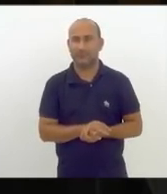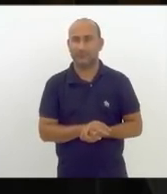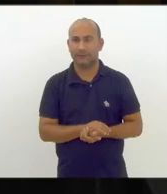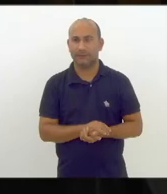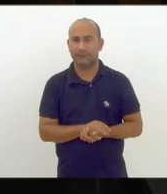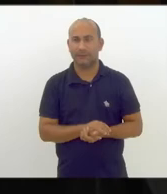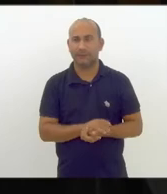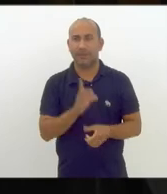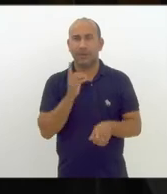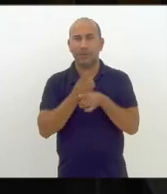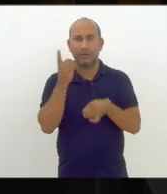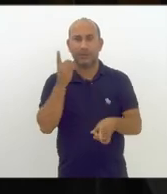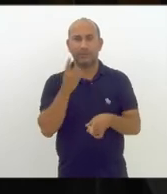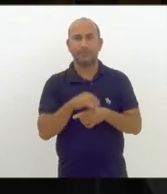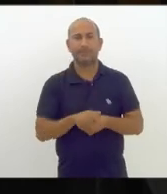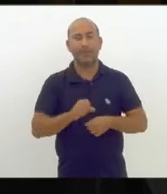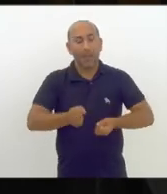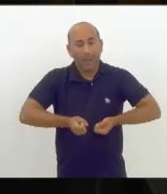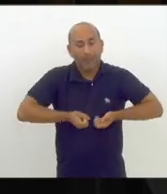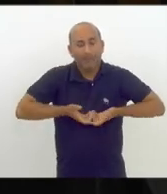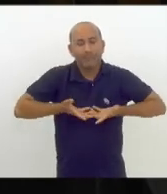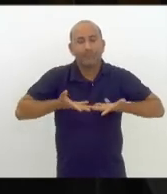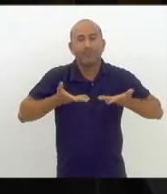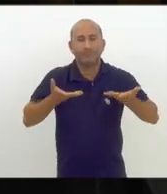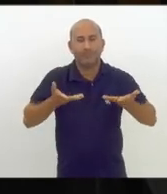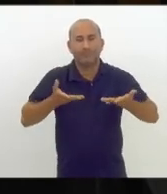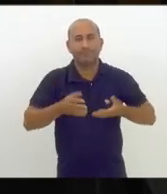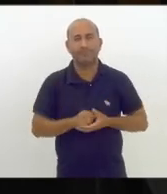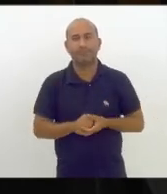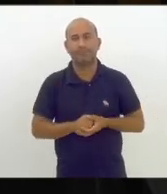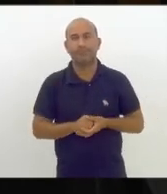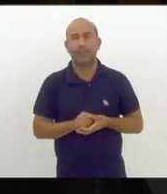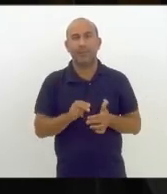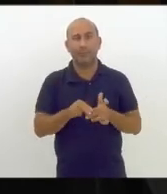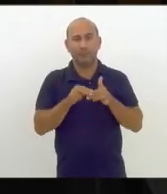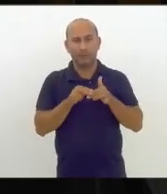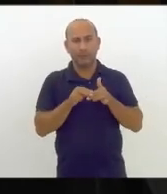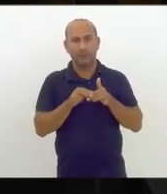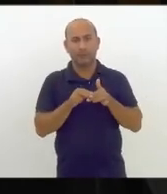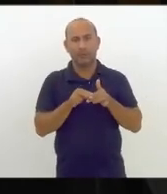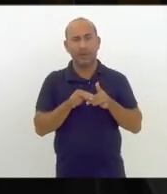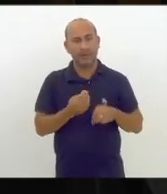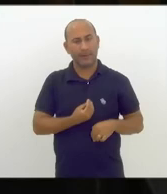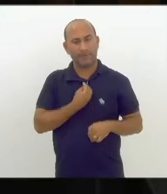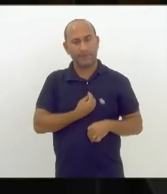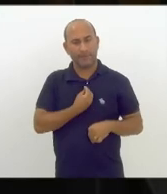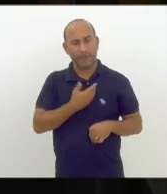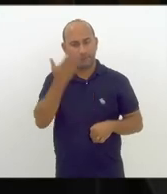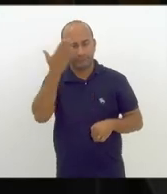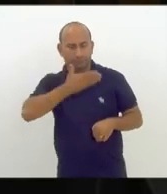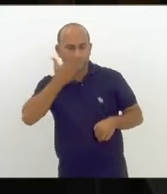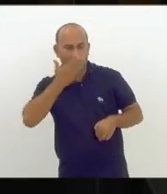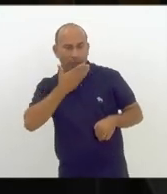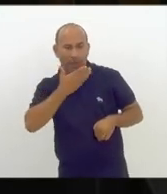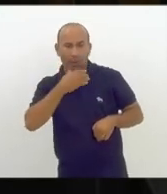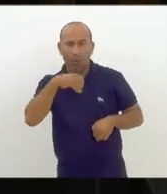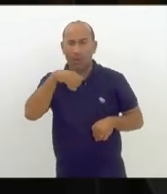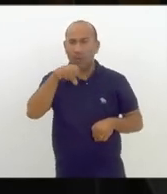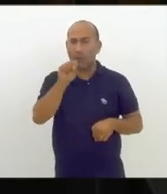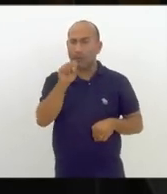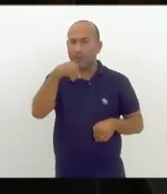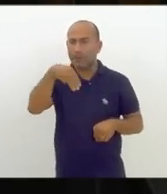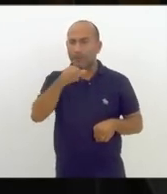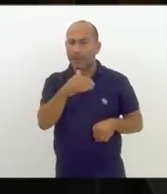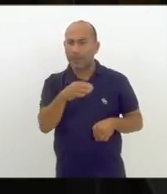Está aqui. Essa poesia, na exposição Presenças Invisíveis, inaugurada em 8 de março no Centro Cultural Museu